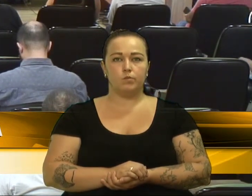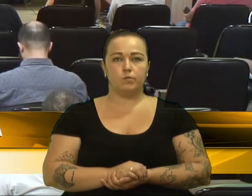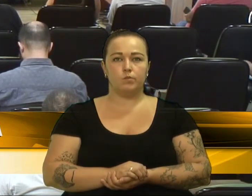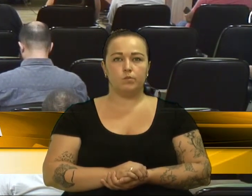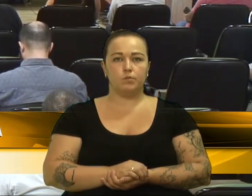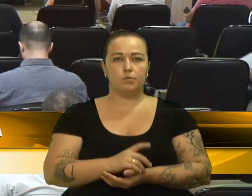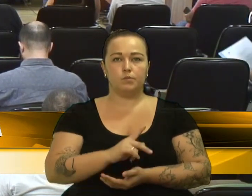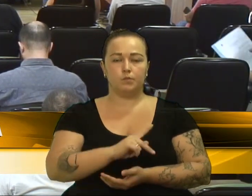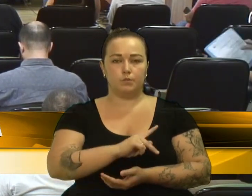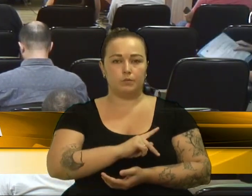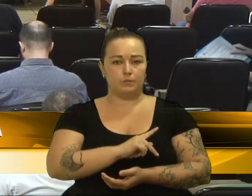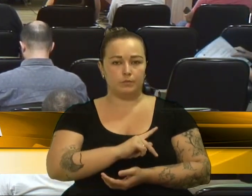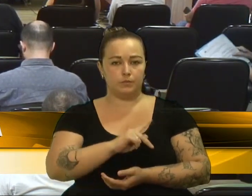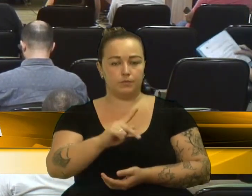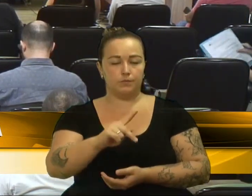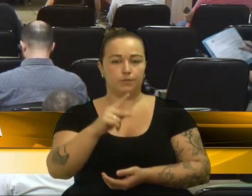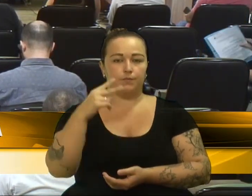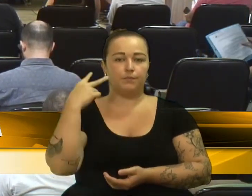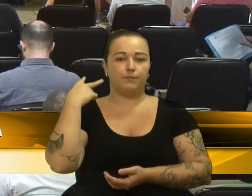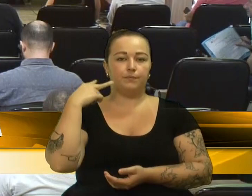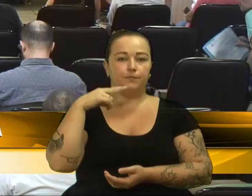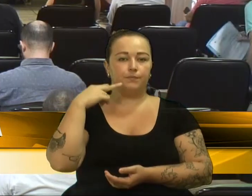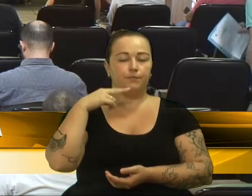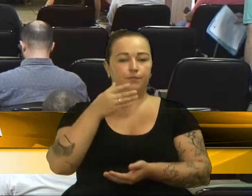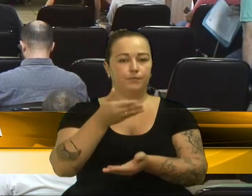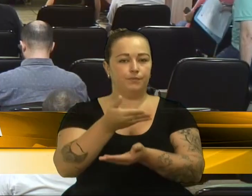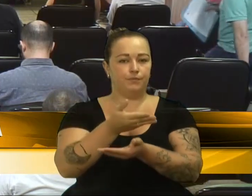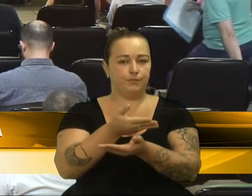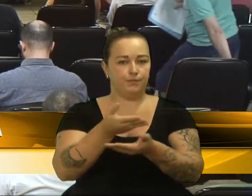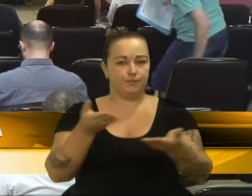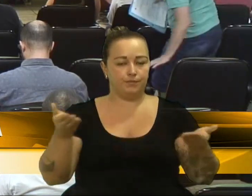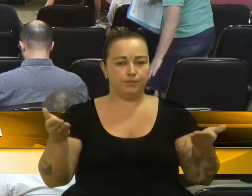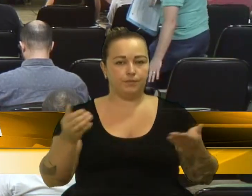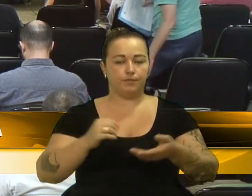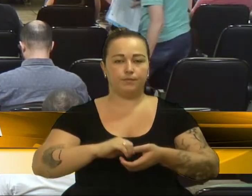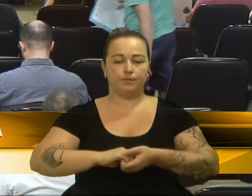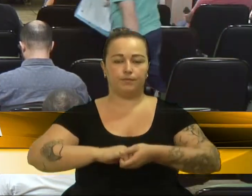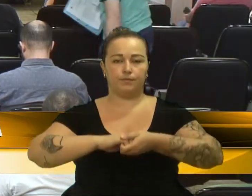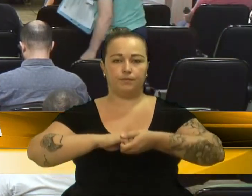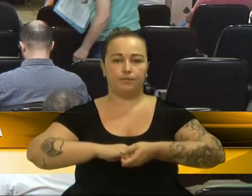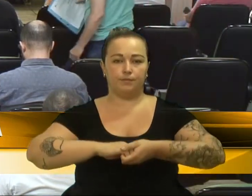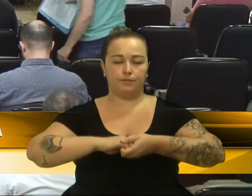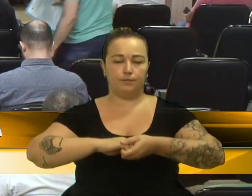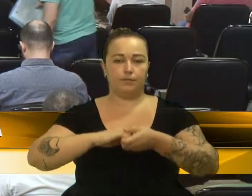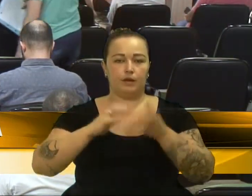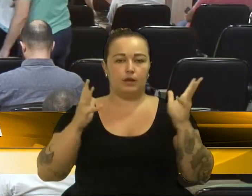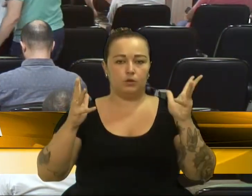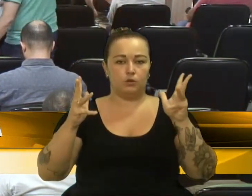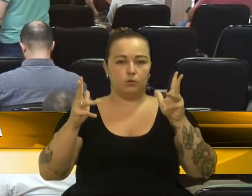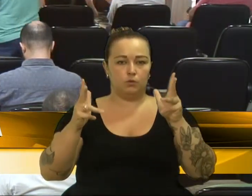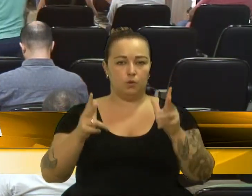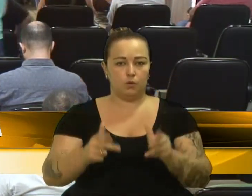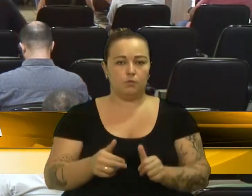Senhor presidente, senhoras e senhores vereadores, cumprimentar a todos que estão aqui